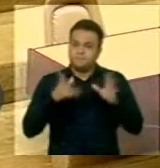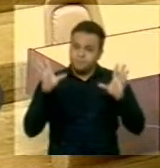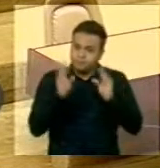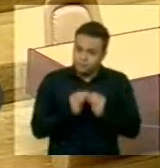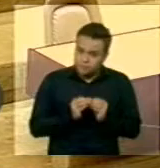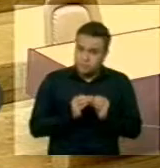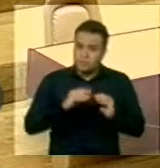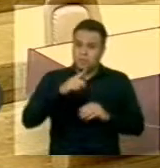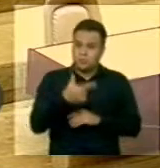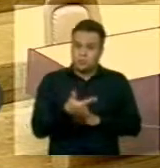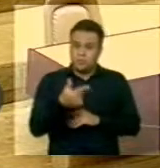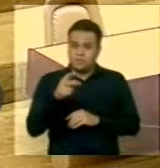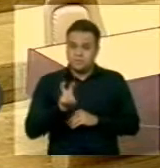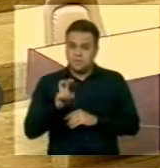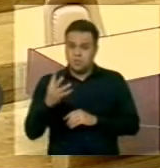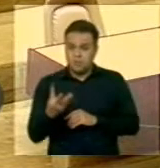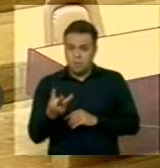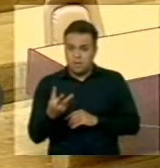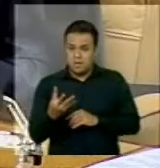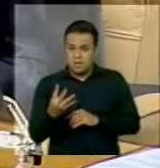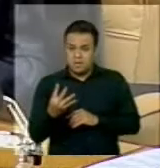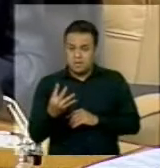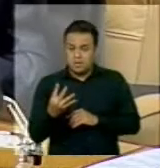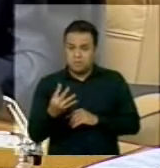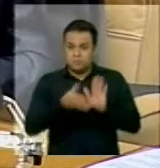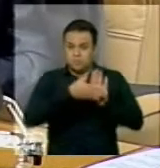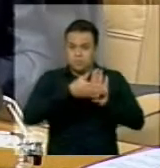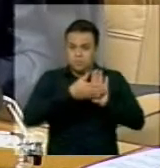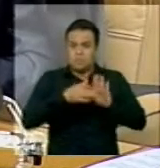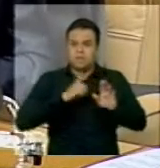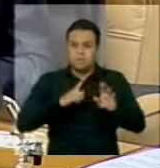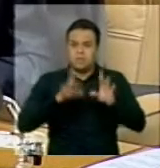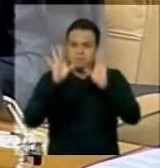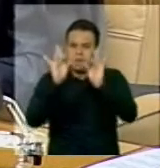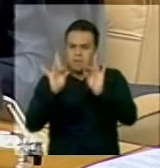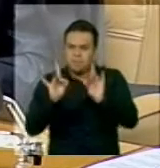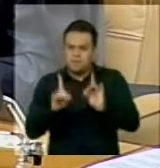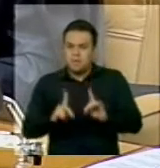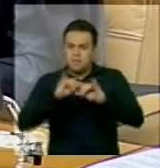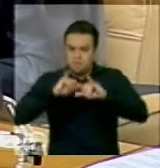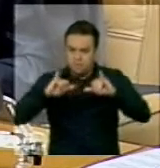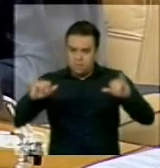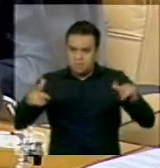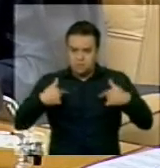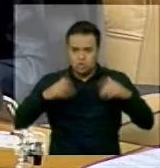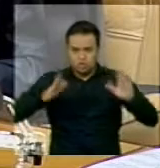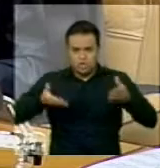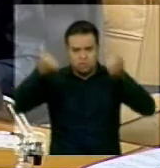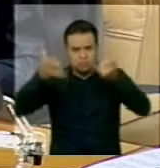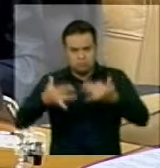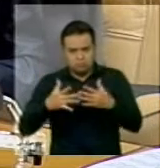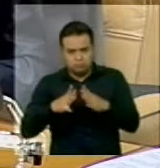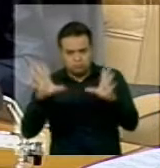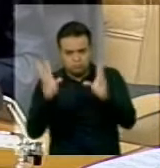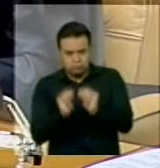folhas 254, os detalhes desta informação que sintetizei. A Advocacia Geral da União